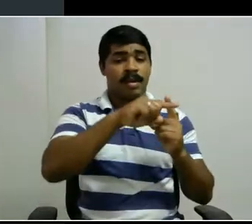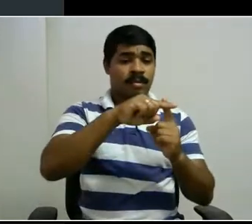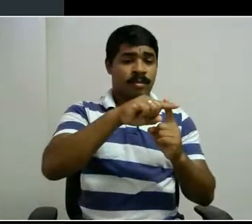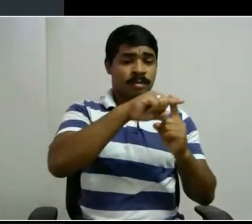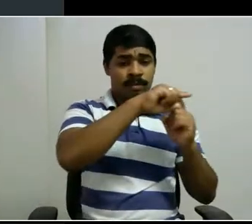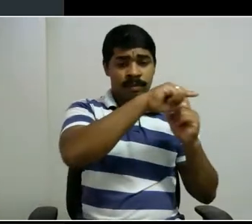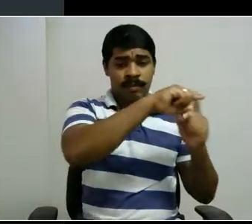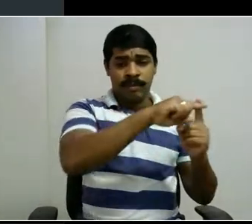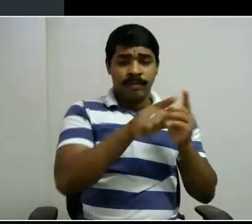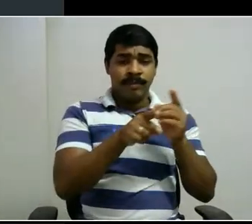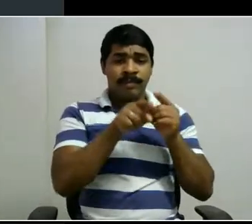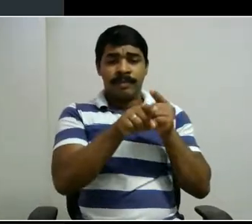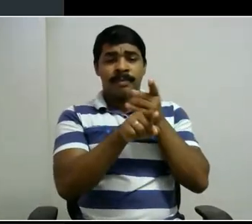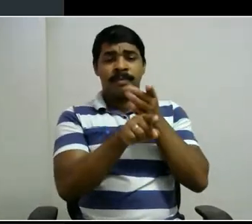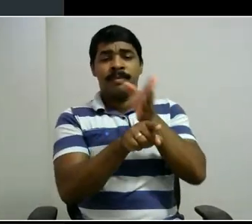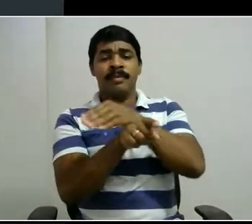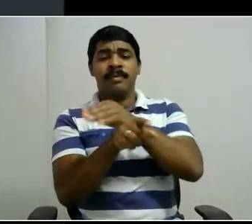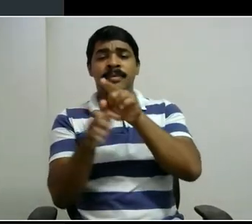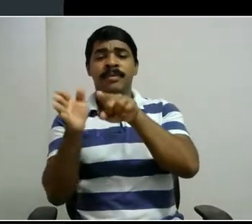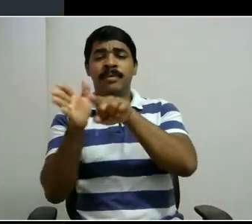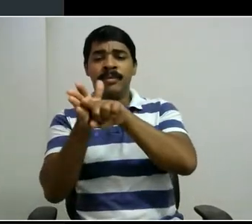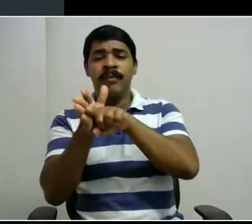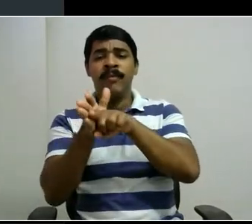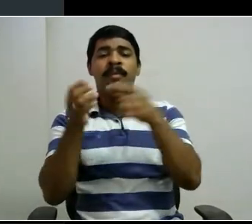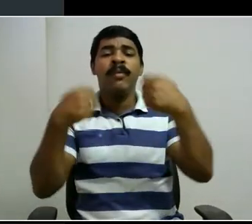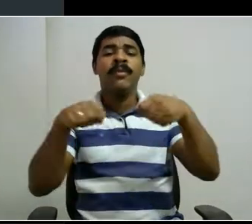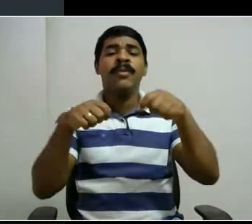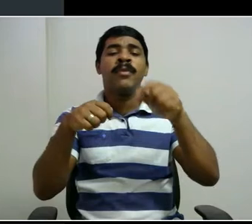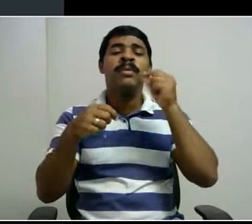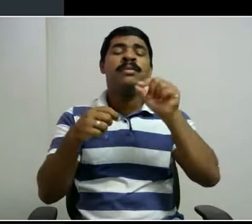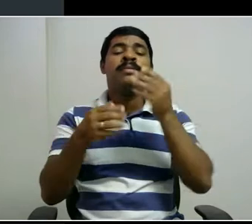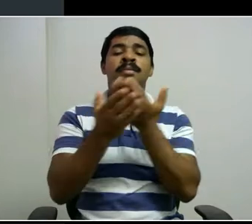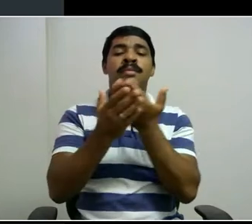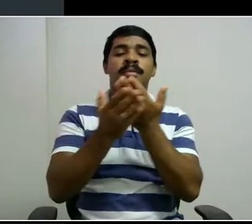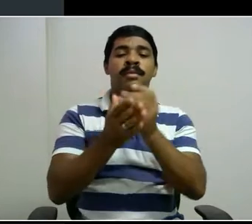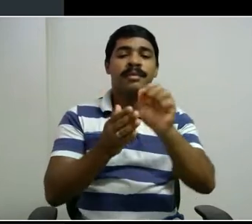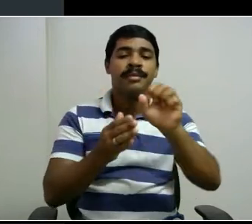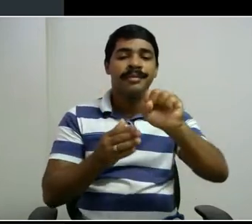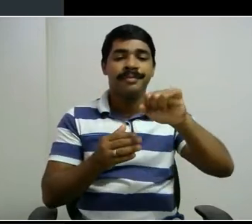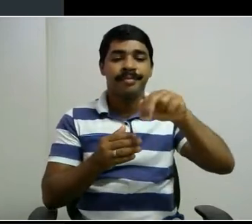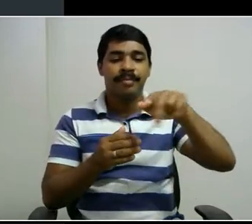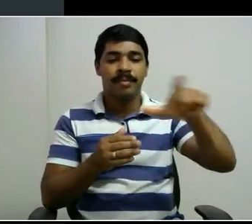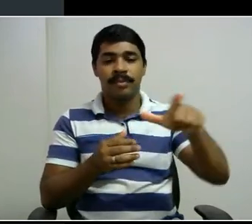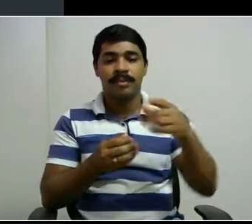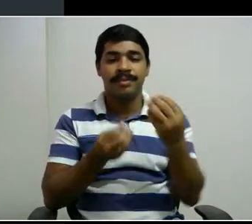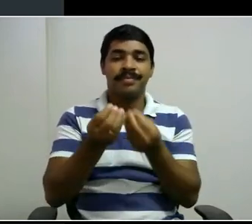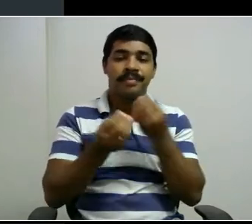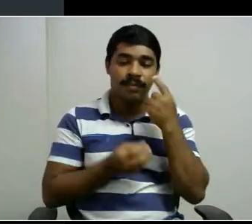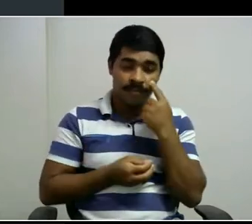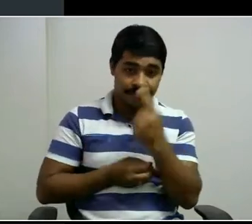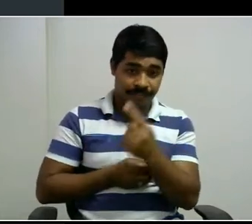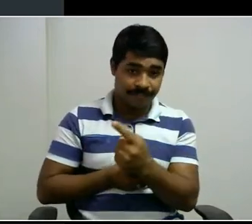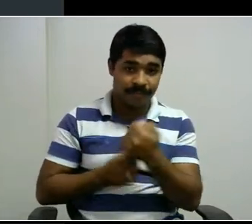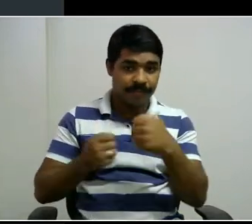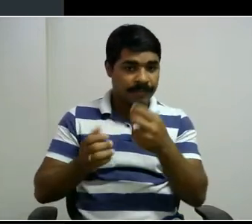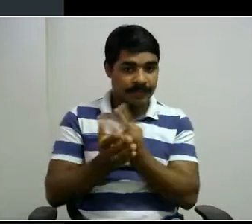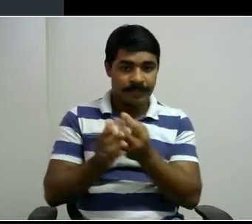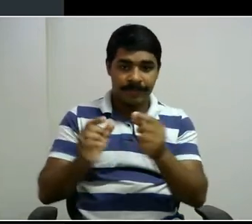esse distribuição do sinal, aí eu vou fazer, de fato, o estudo do sinal da função, ó. Aí você vai fazer aqui, ó,